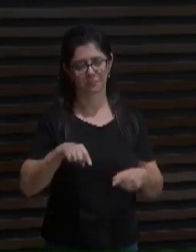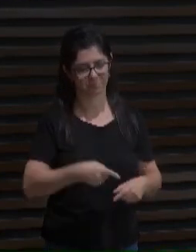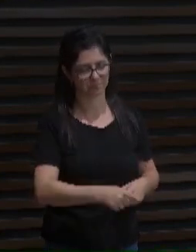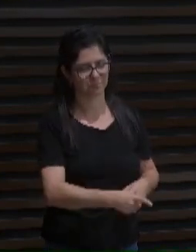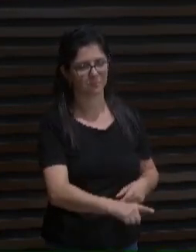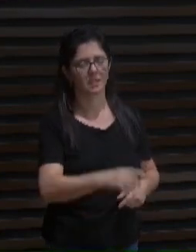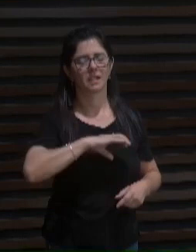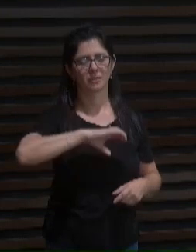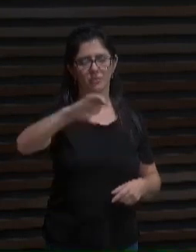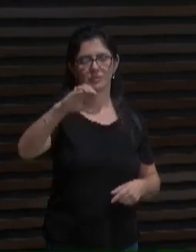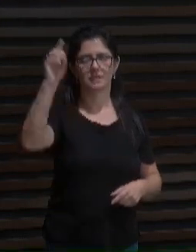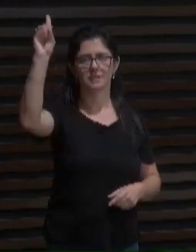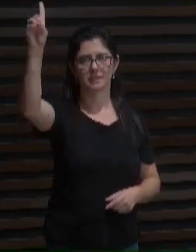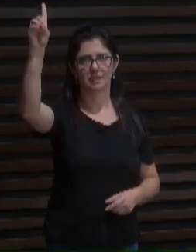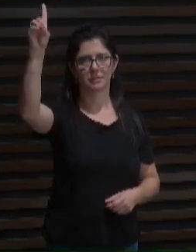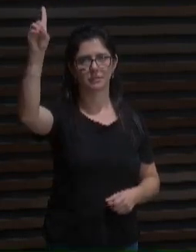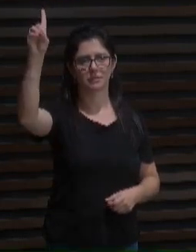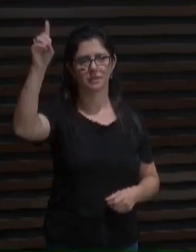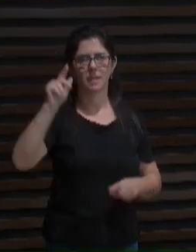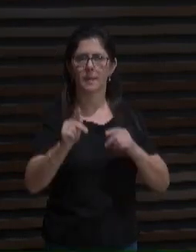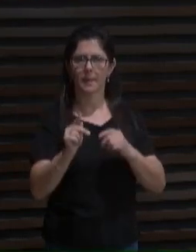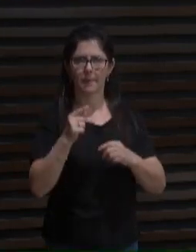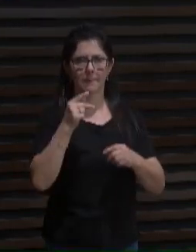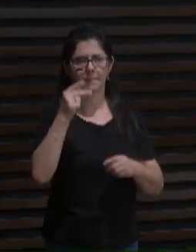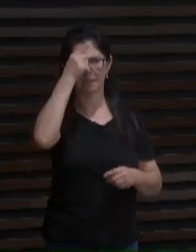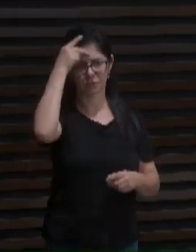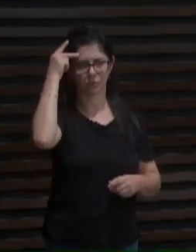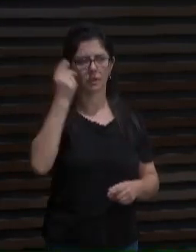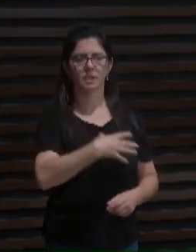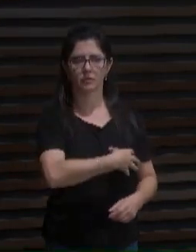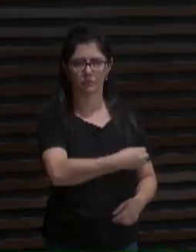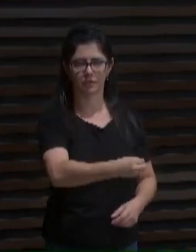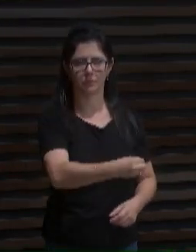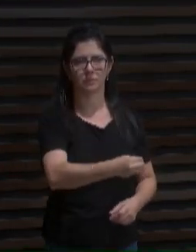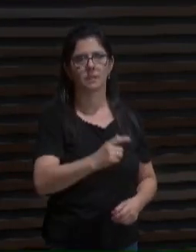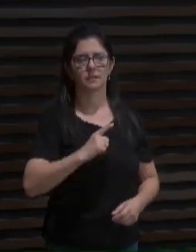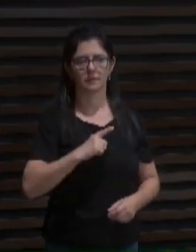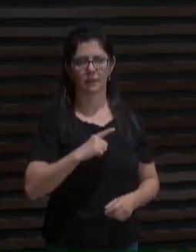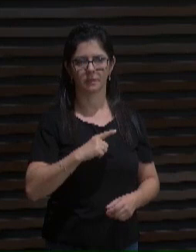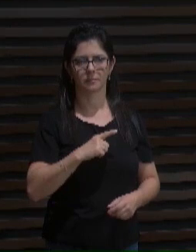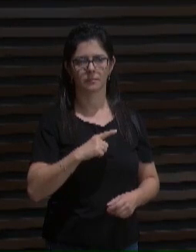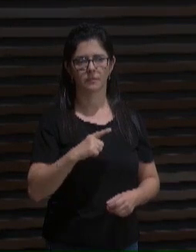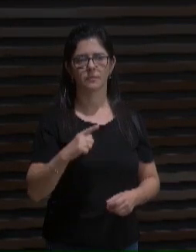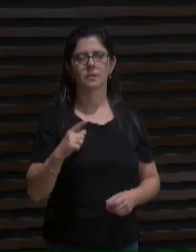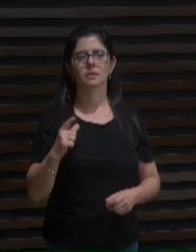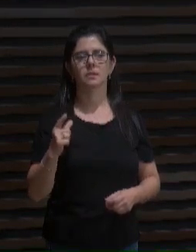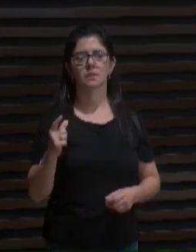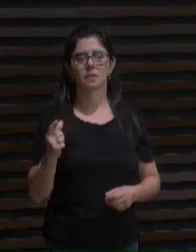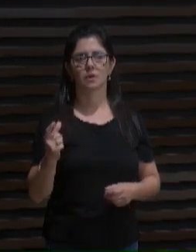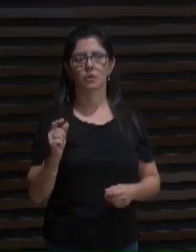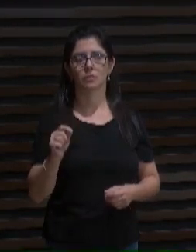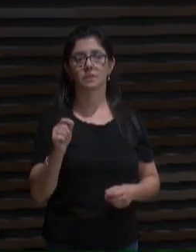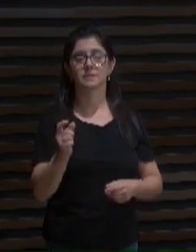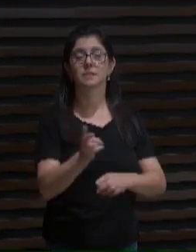Deus. Aquele que é filho tem a quem recorrer. Esse irmão ali, o Hans, que estava lá no